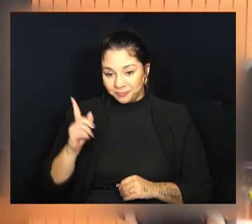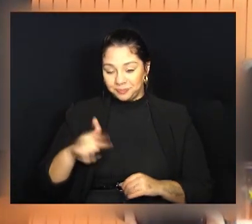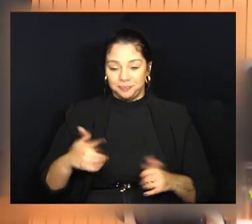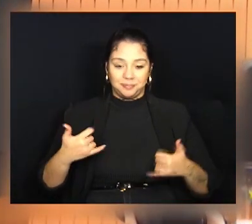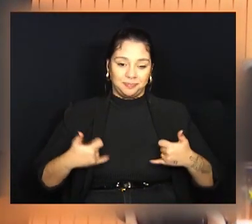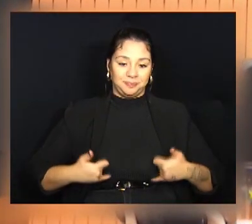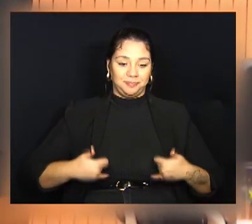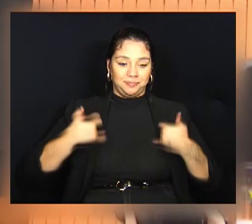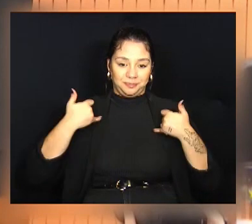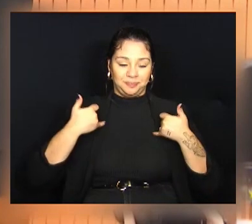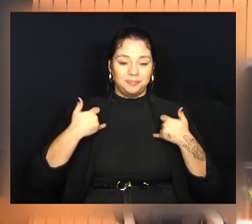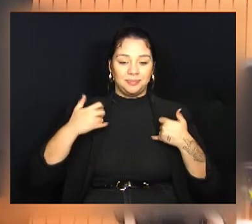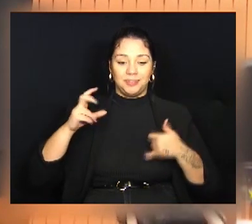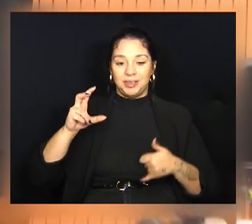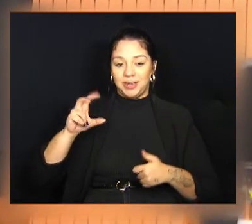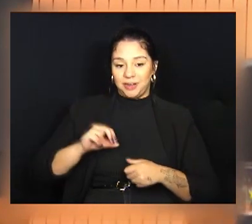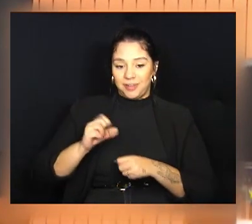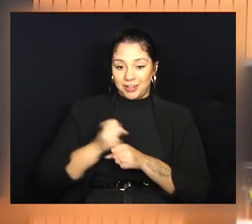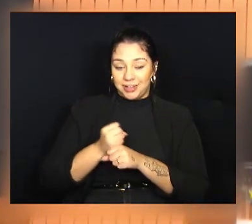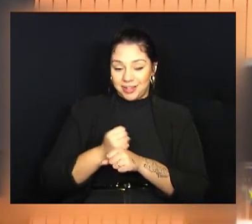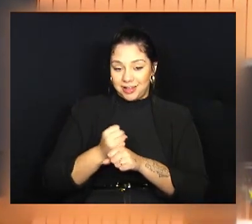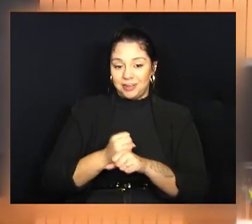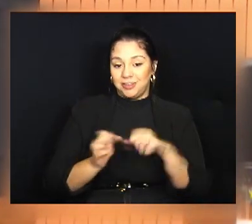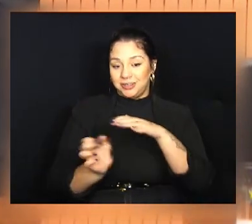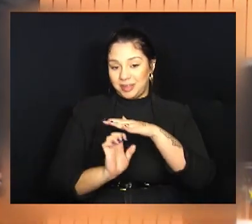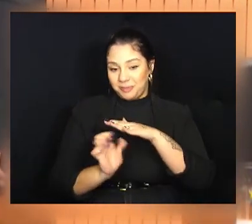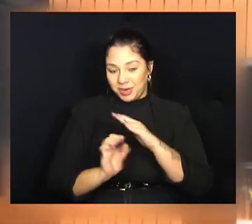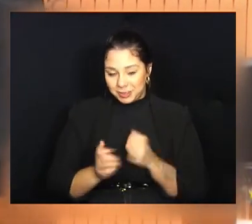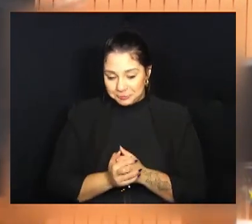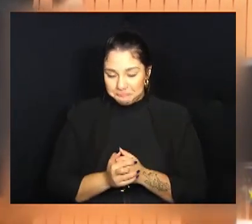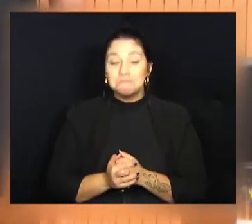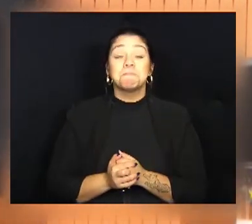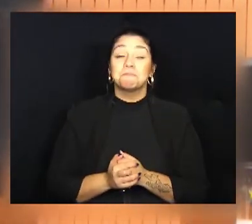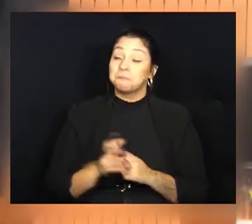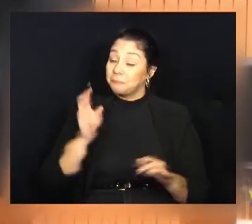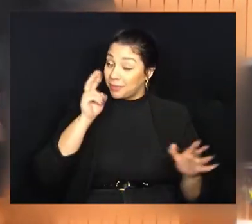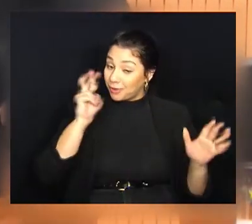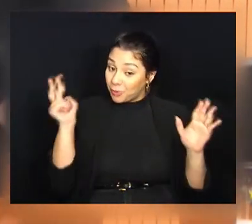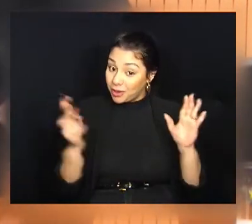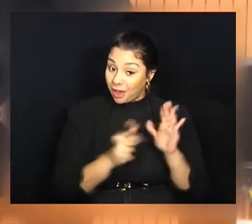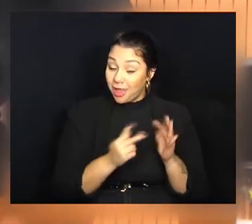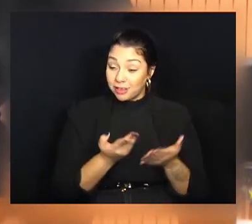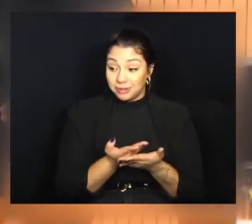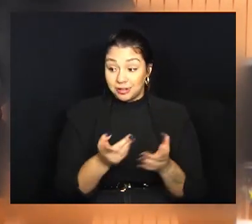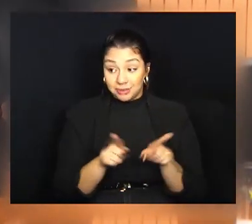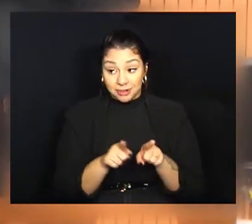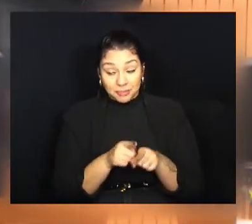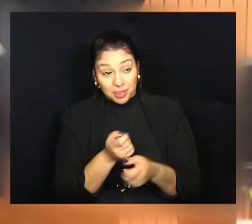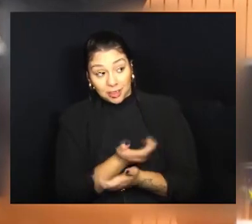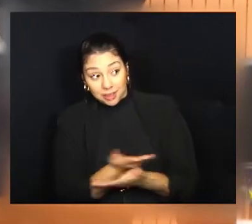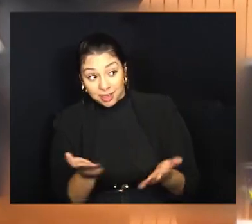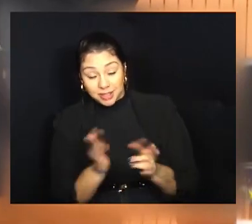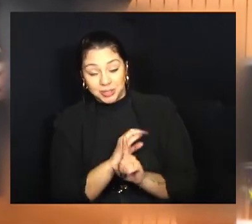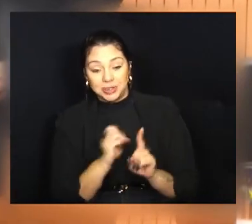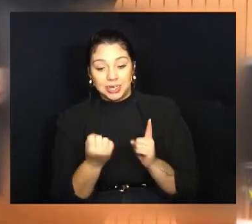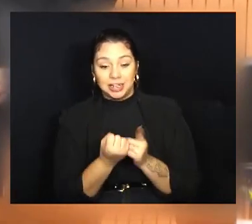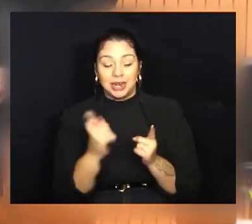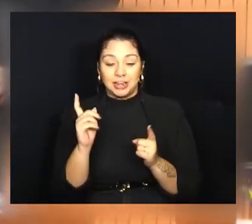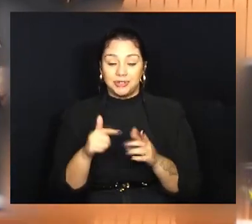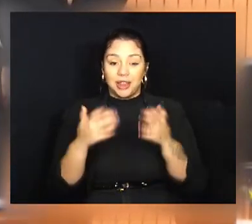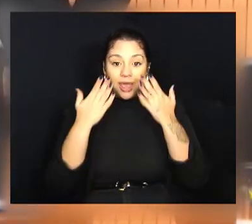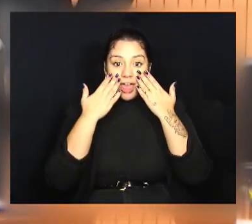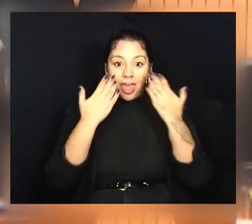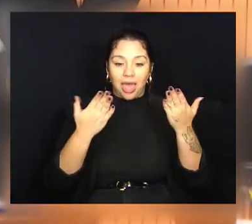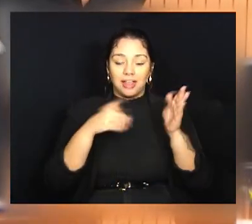do aniversário de 50 anos da empresa e reconhece, junto à sociedade, sua imagem de destaque na